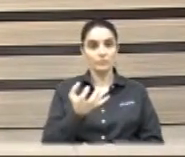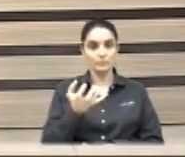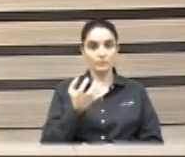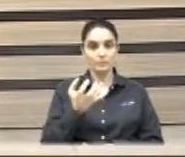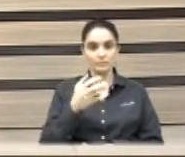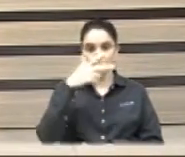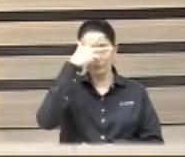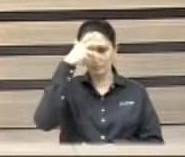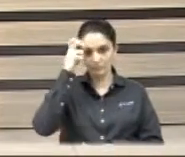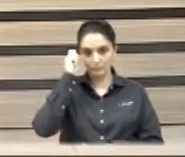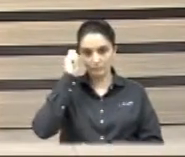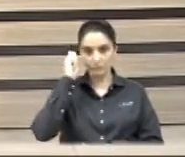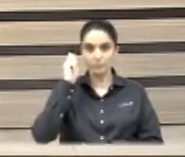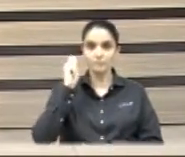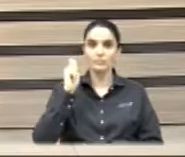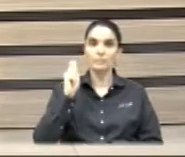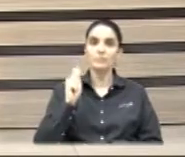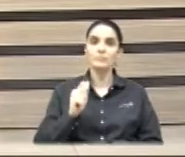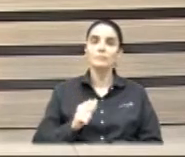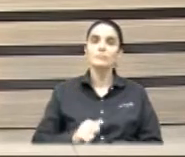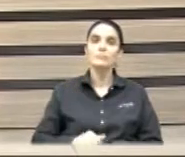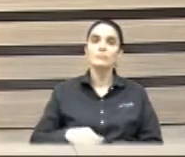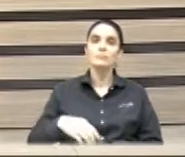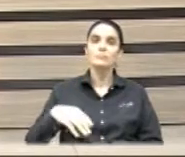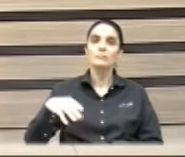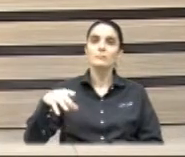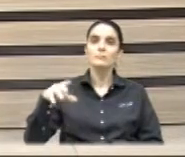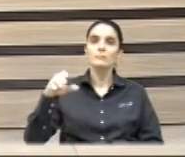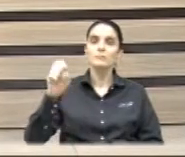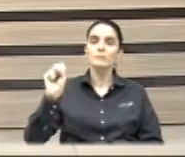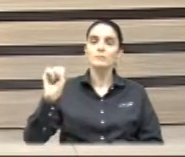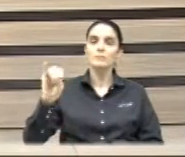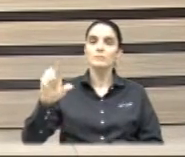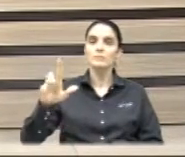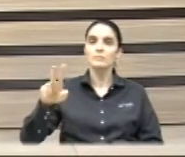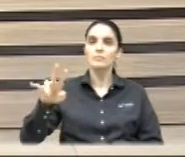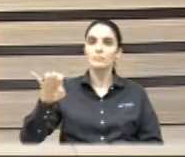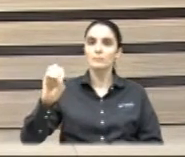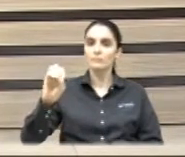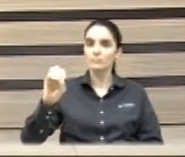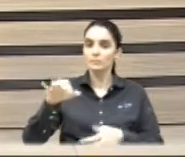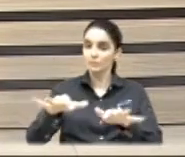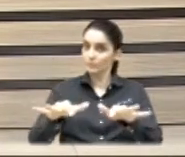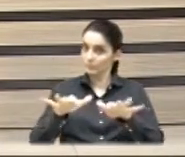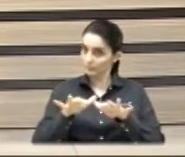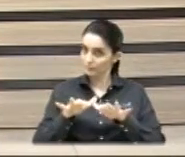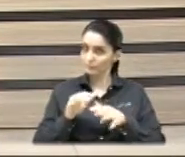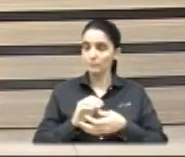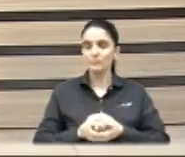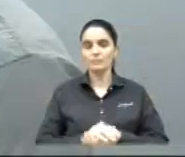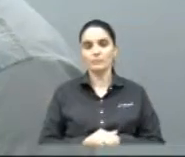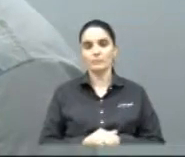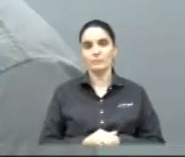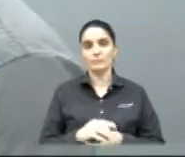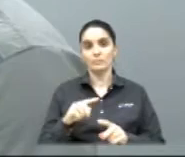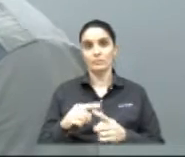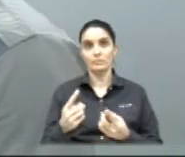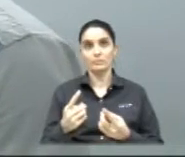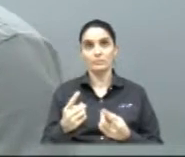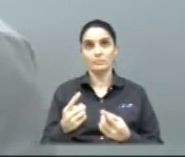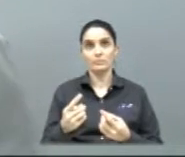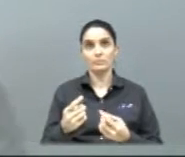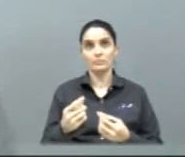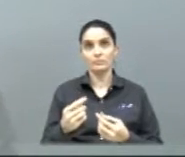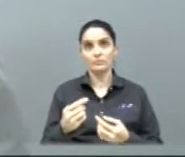prefeito cassado, Silvio Félix, estivesse no plenário para me ouvir. Mas como ele se ausentou,